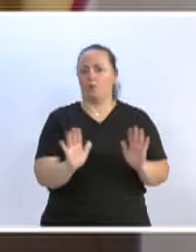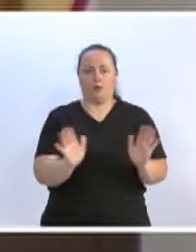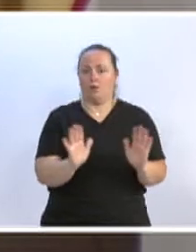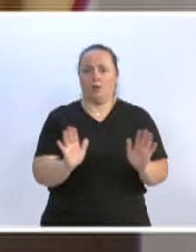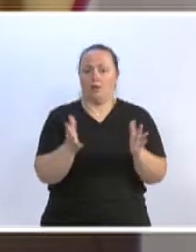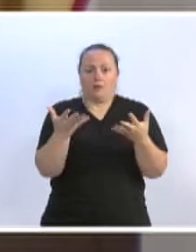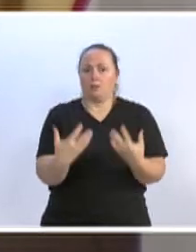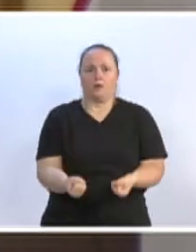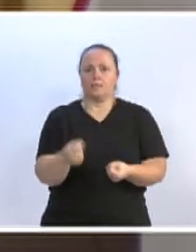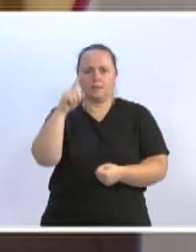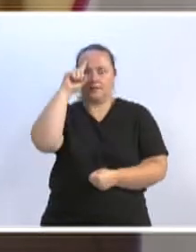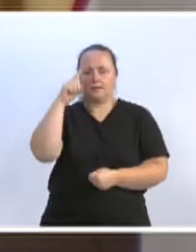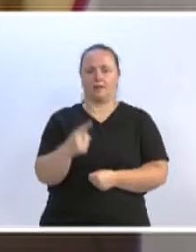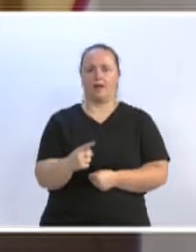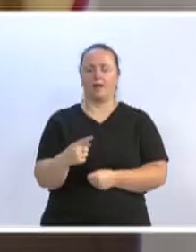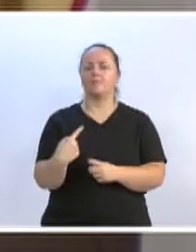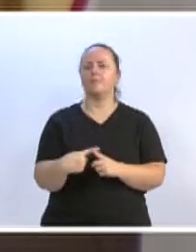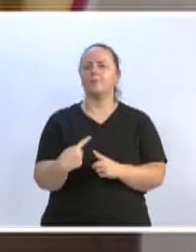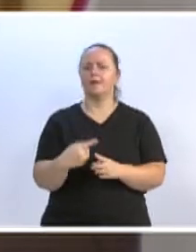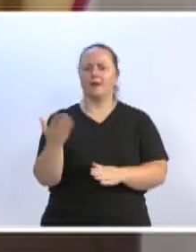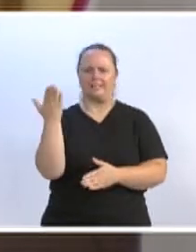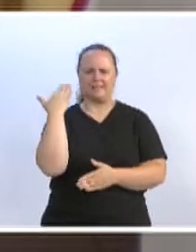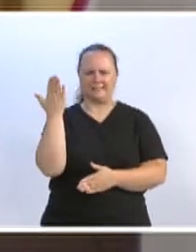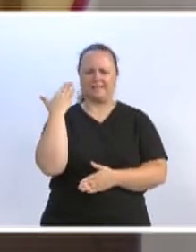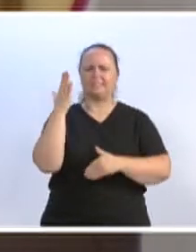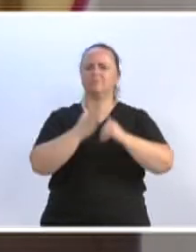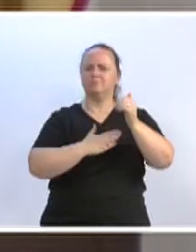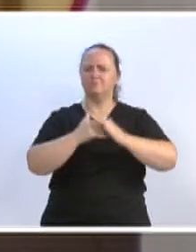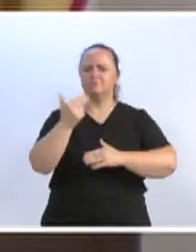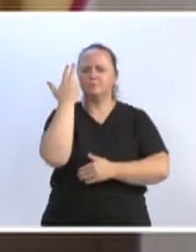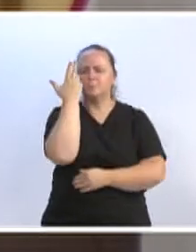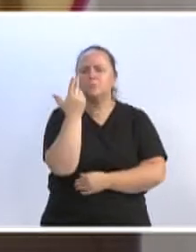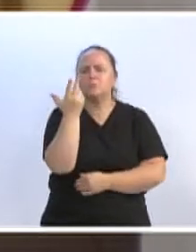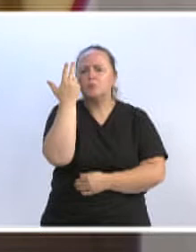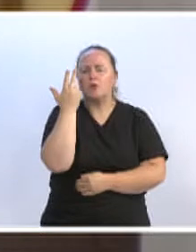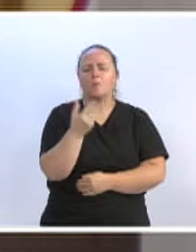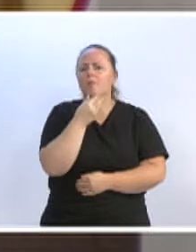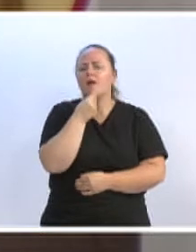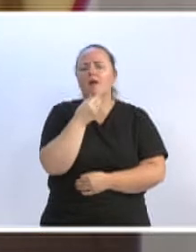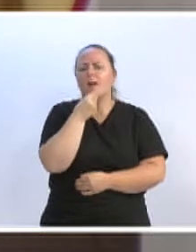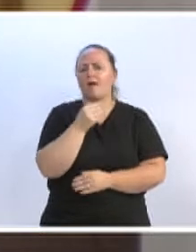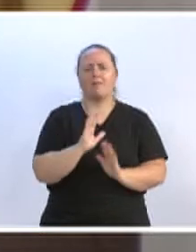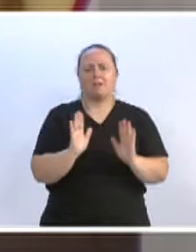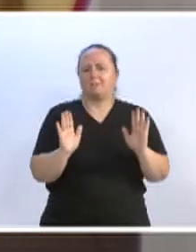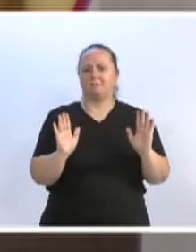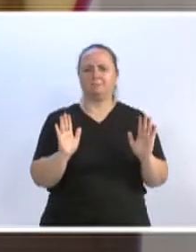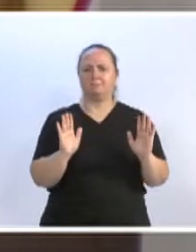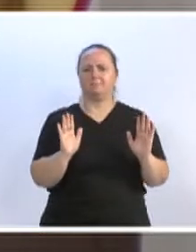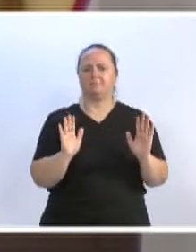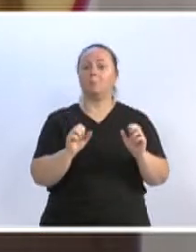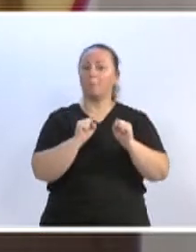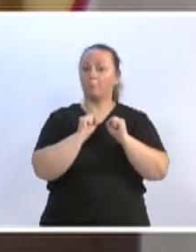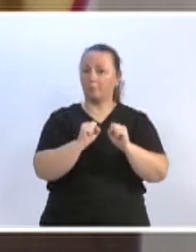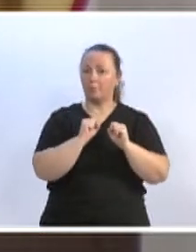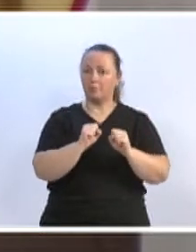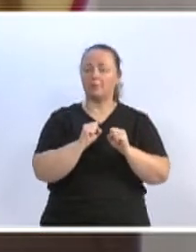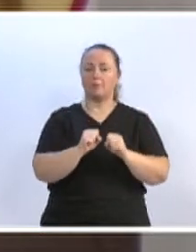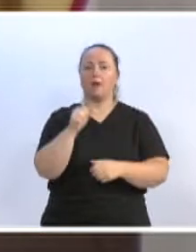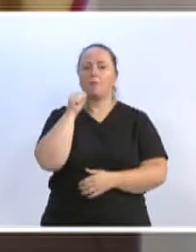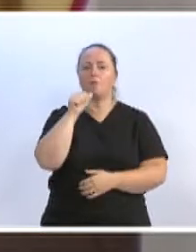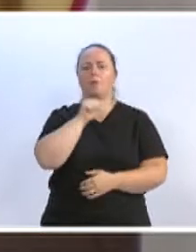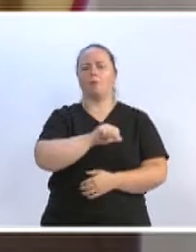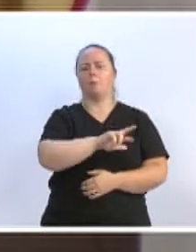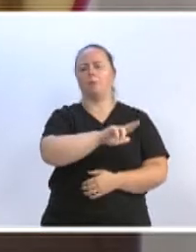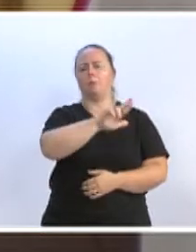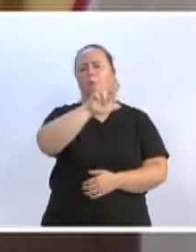mandamento, porque era a prática dos homens, por força também, terem relações com mulheres,